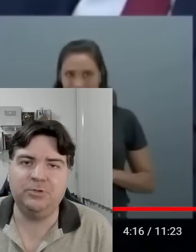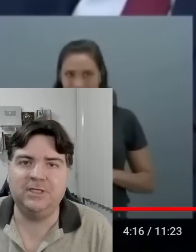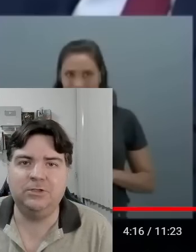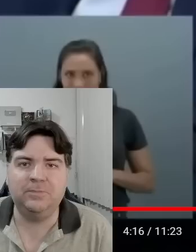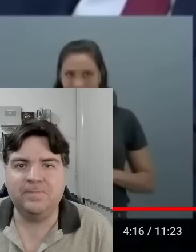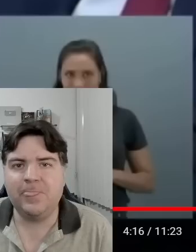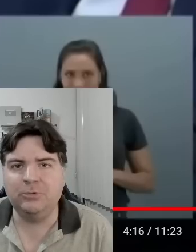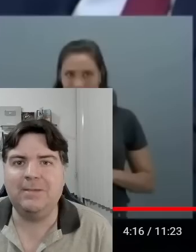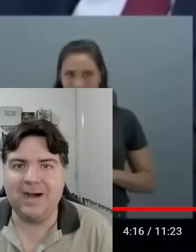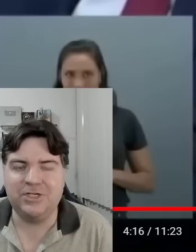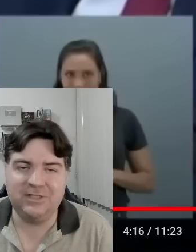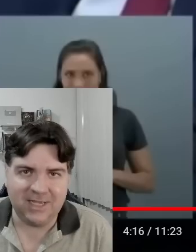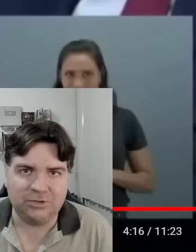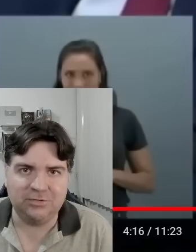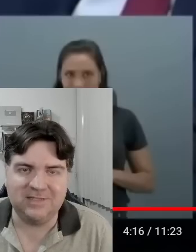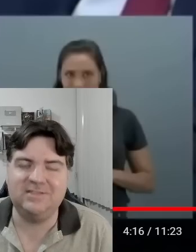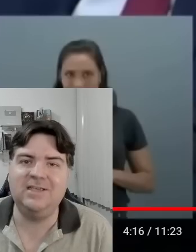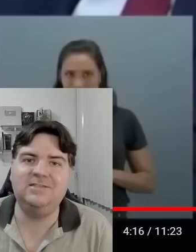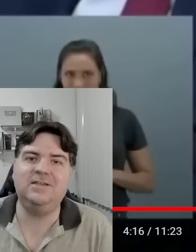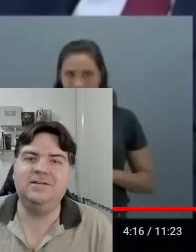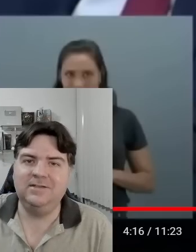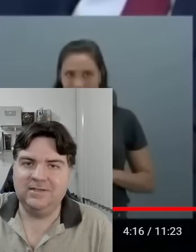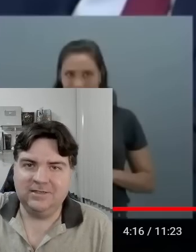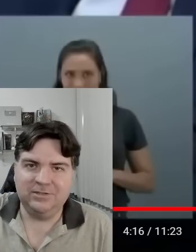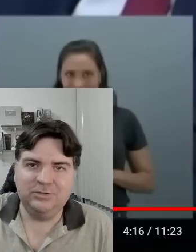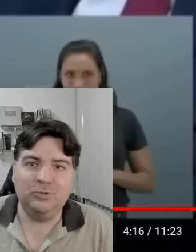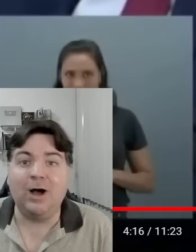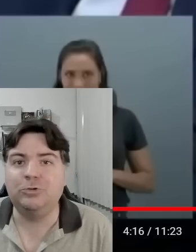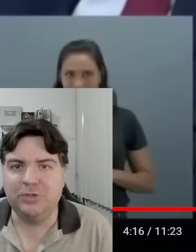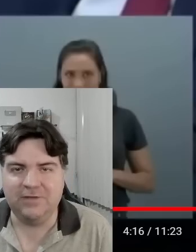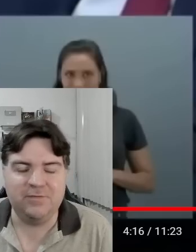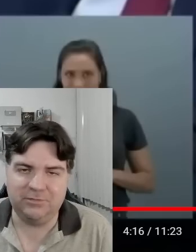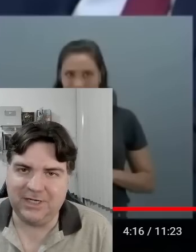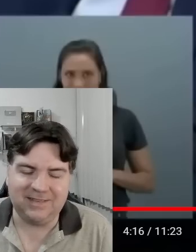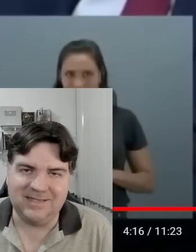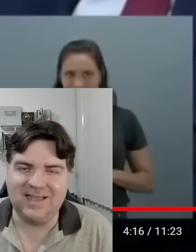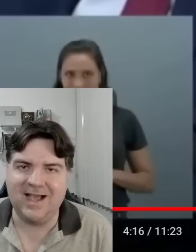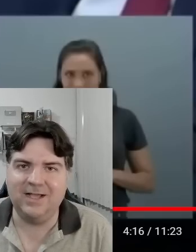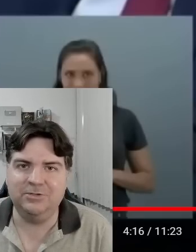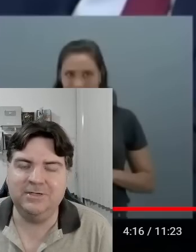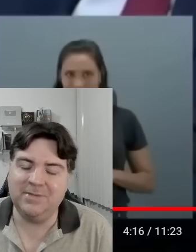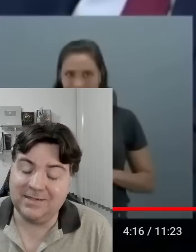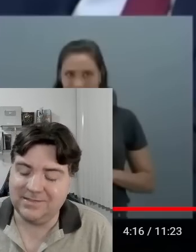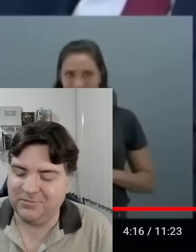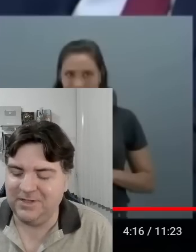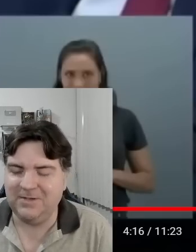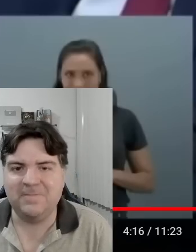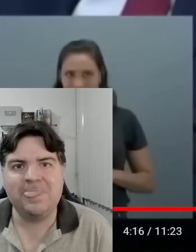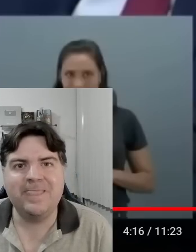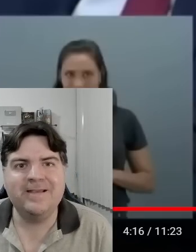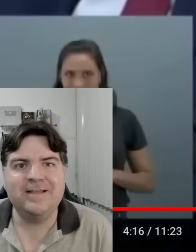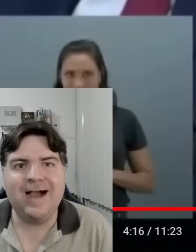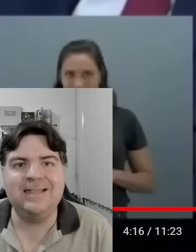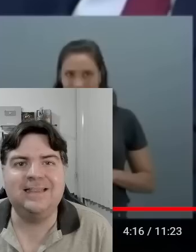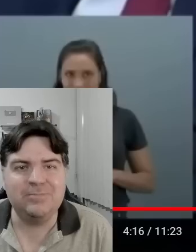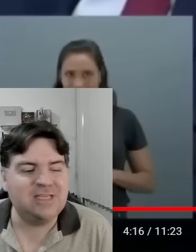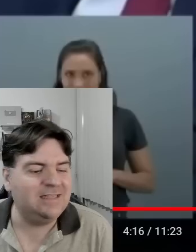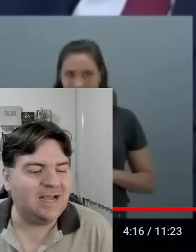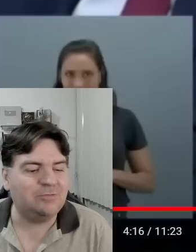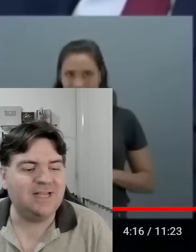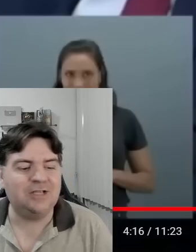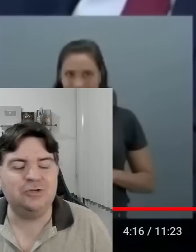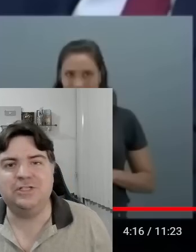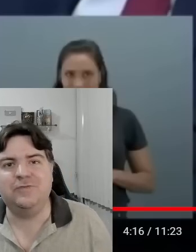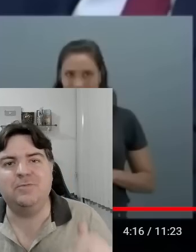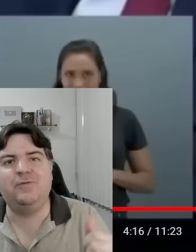climática. Portanto, o debate dentro da ciência do alto nível já está encerrado, né? Mas, enfim, ainda temos que